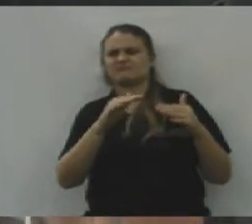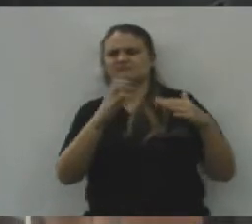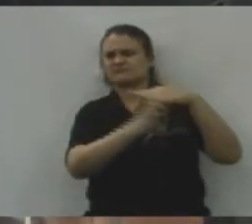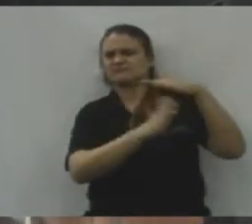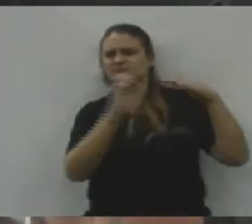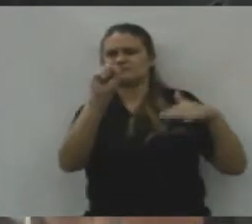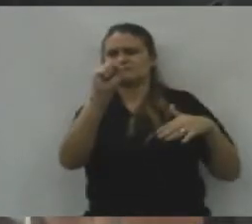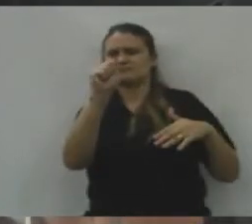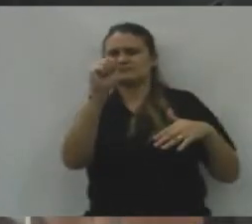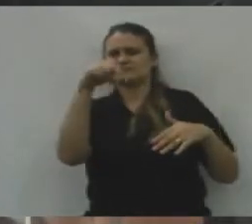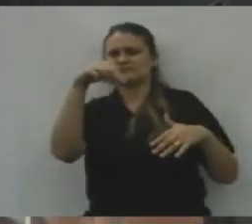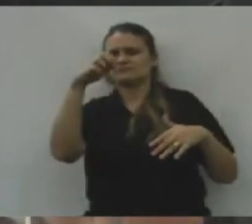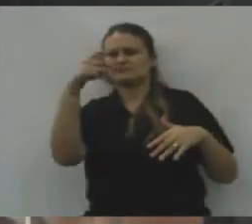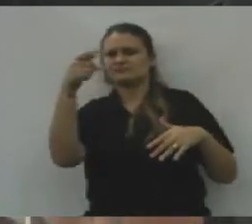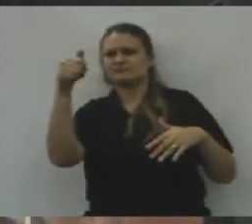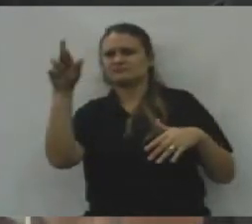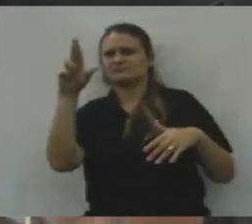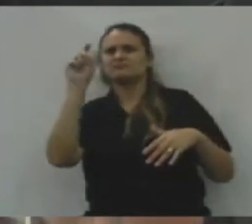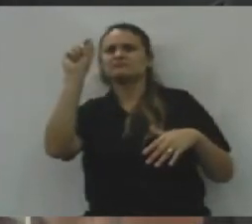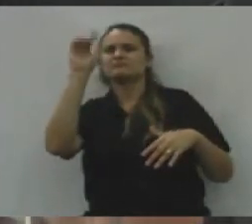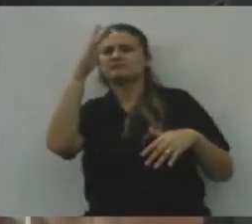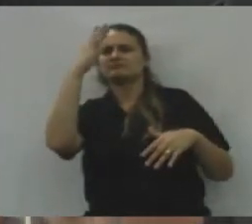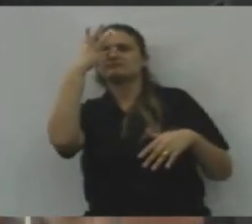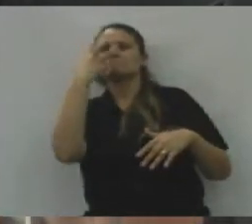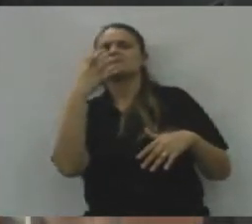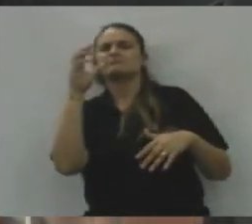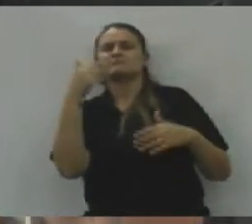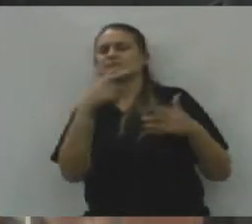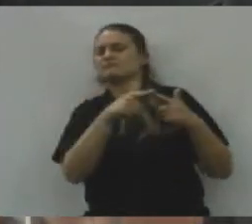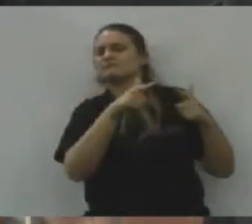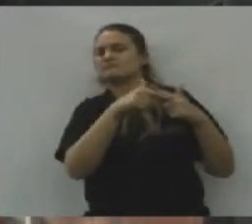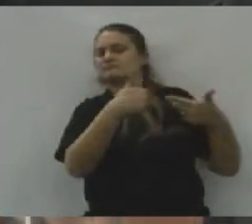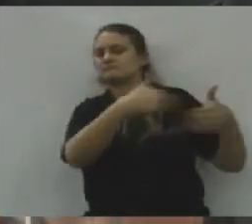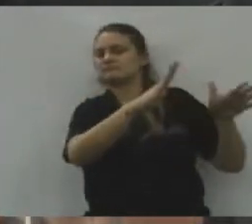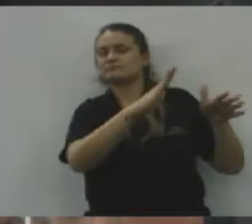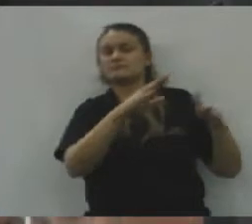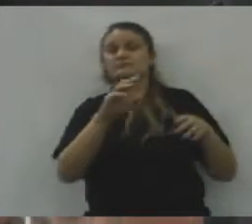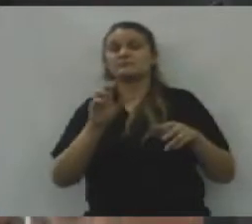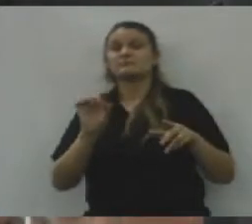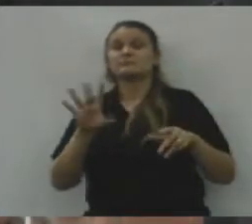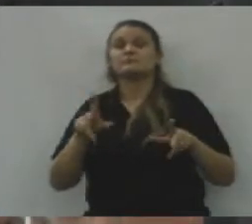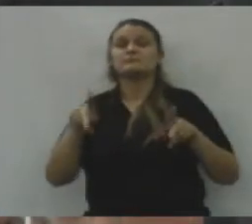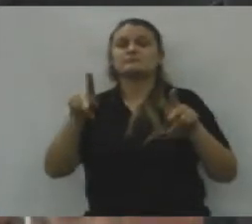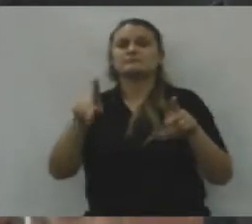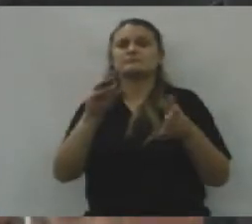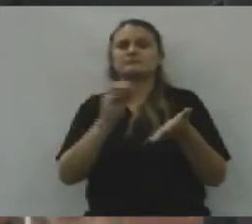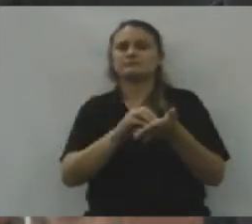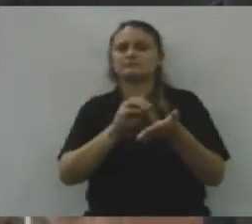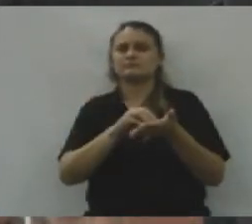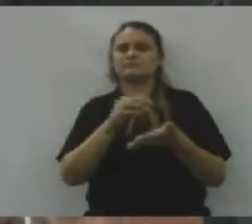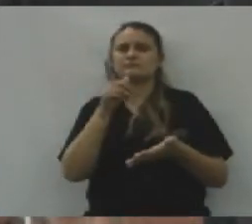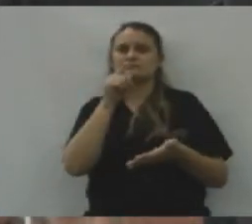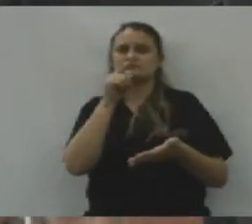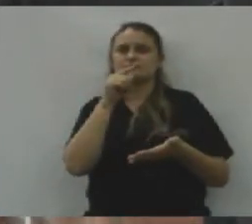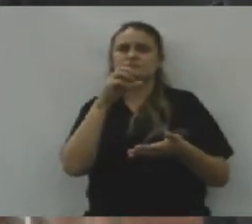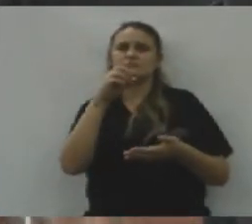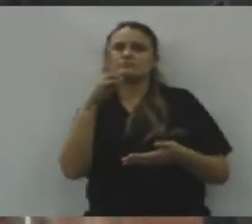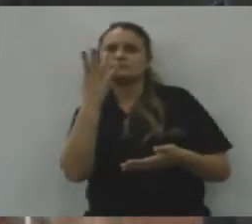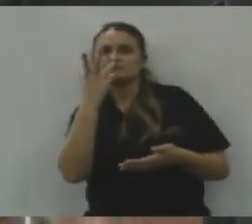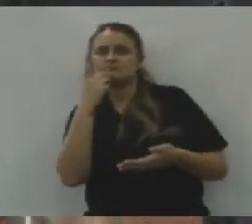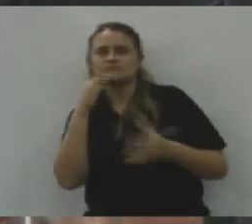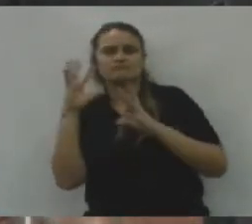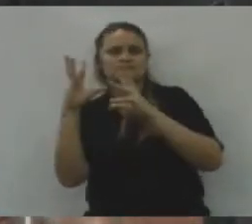Sanepar, com quem fique brabo. Tem a ver com a população, que vai ficar sem água, as crianças vão ficar sem água, todo